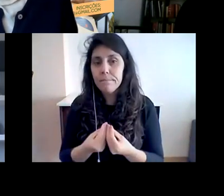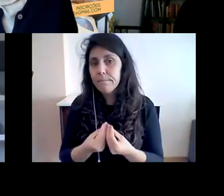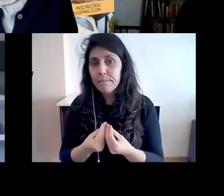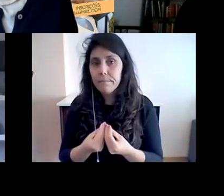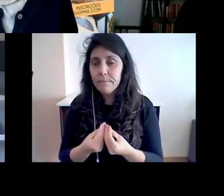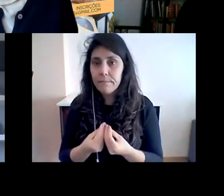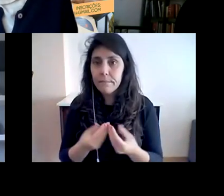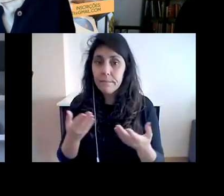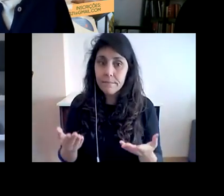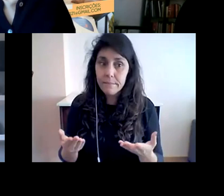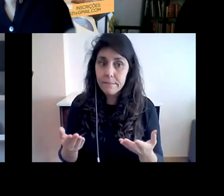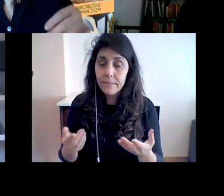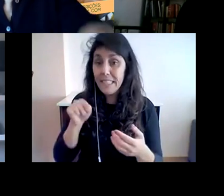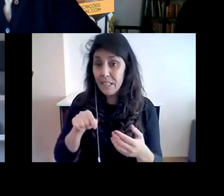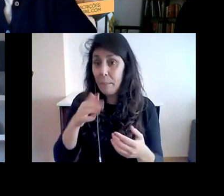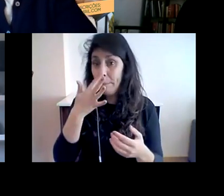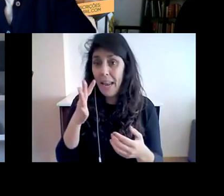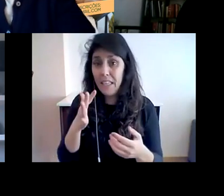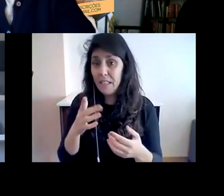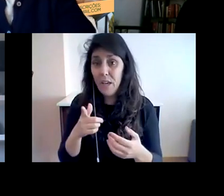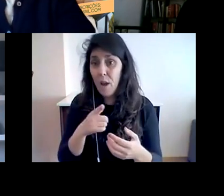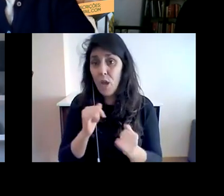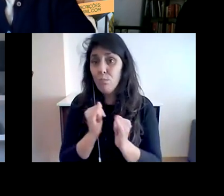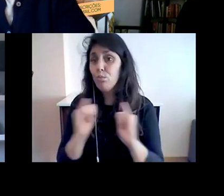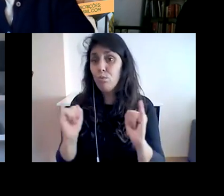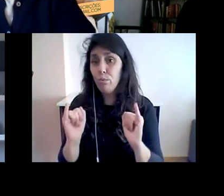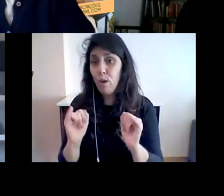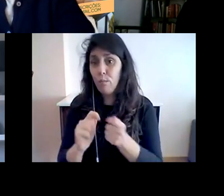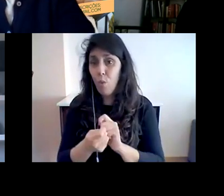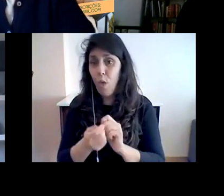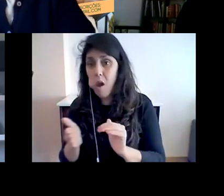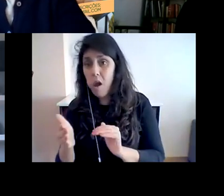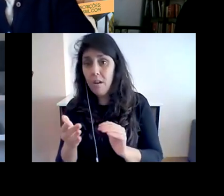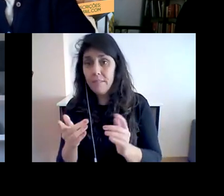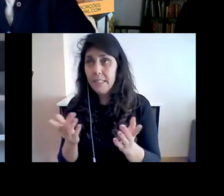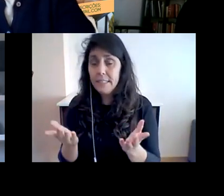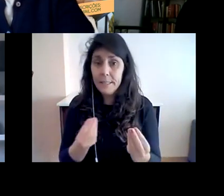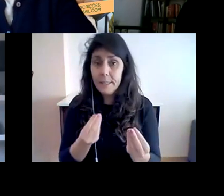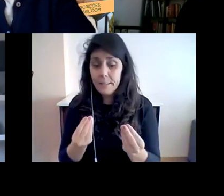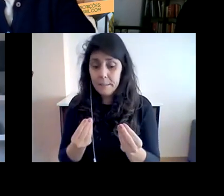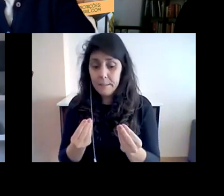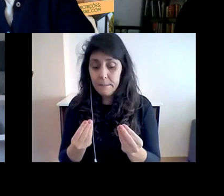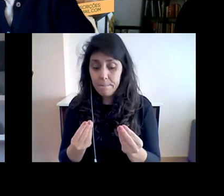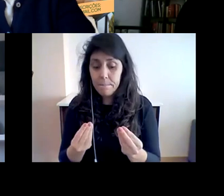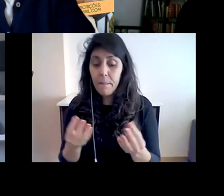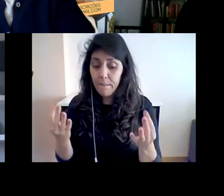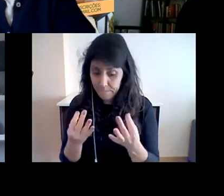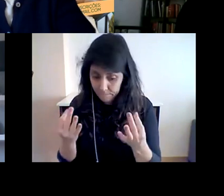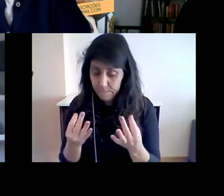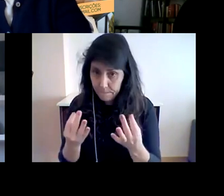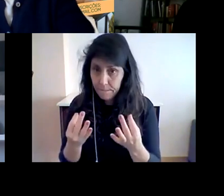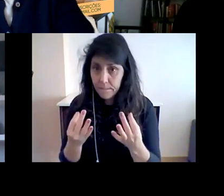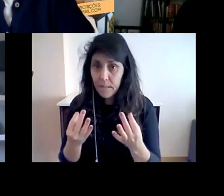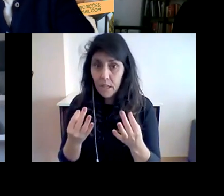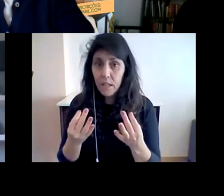sendo isto parece-me incontornável, e também me parece incontornável, isto é, de facto, é o